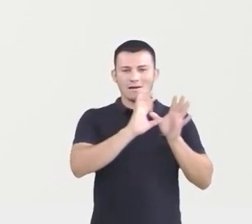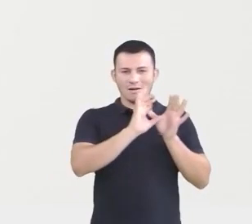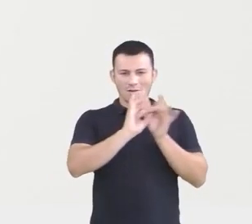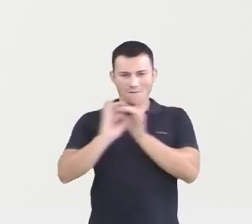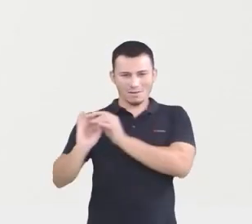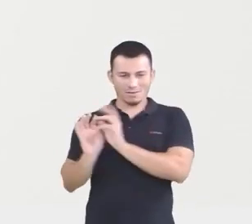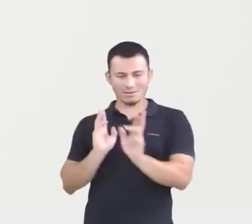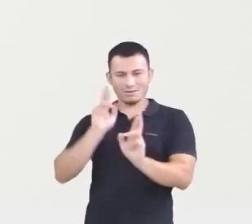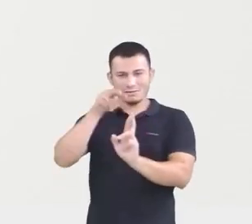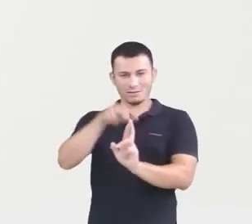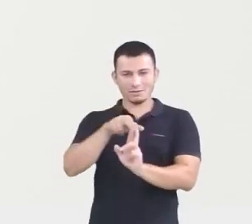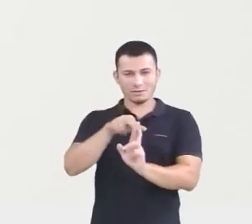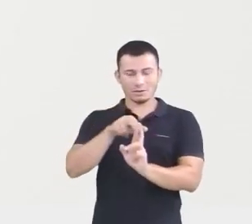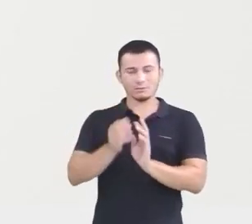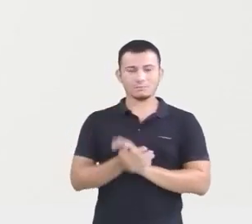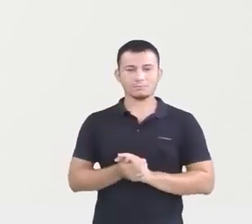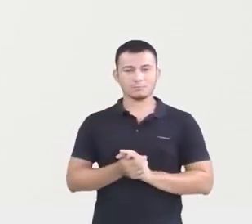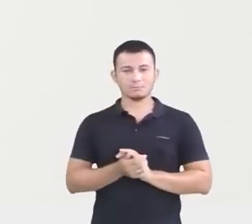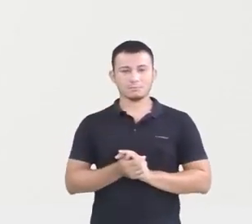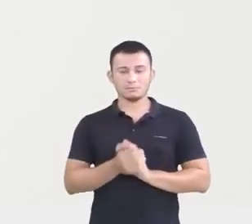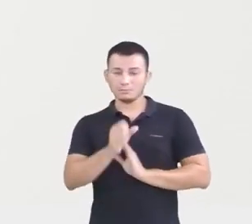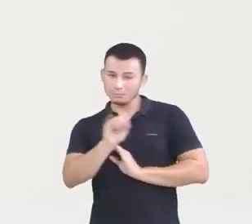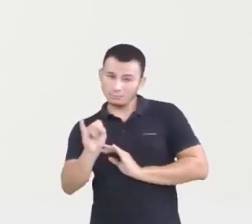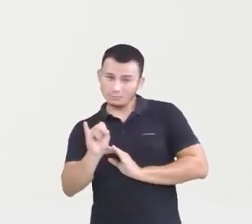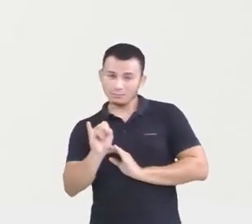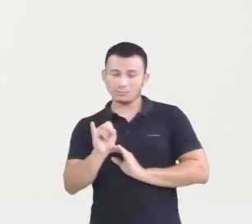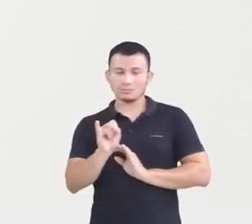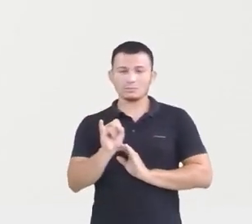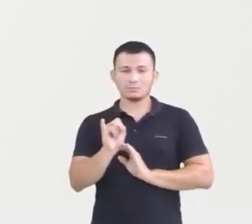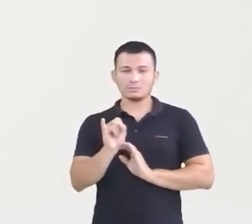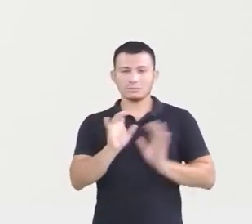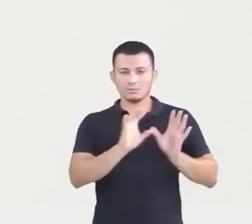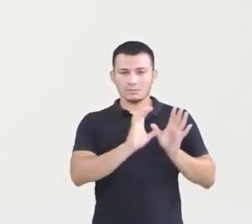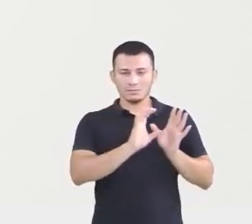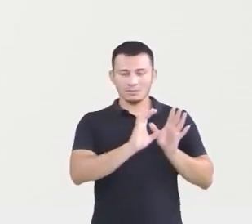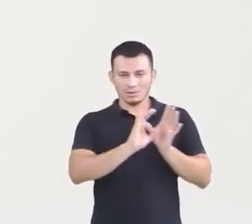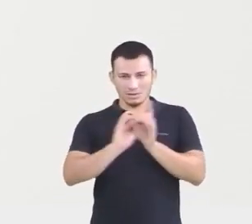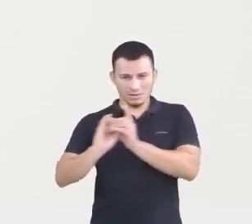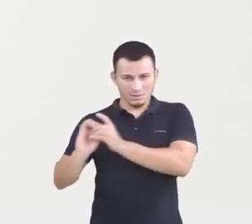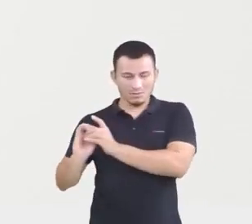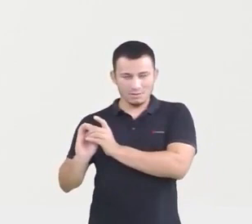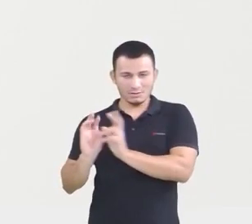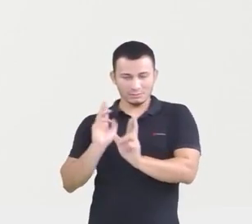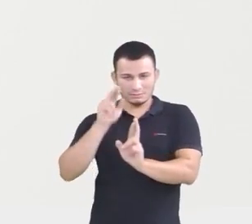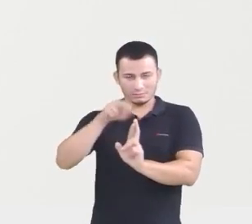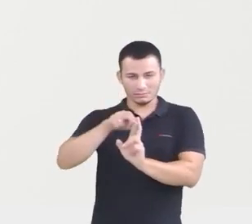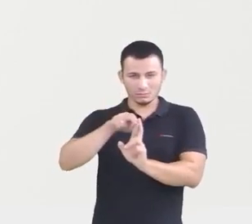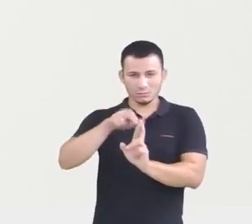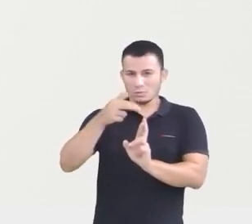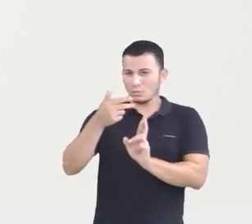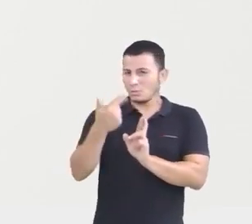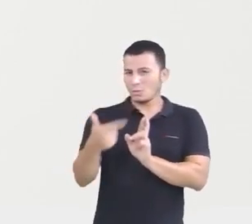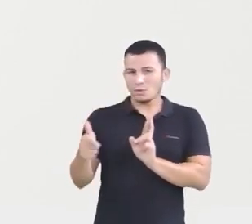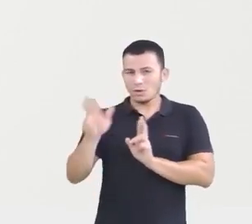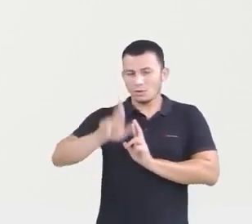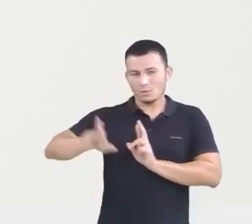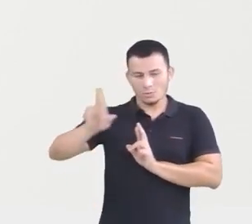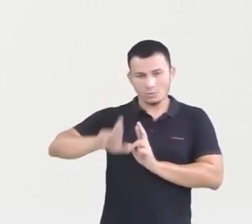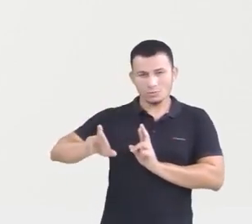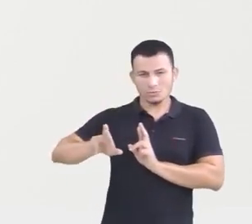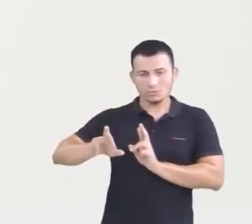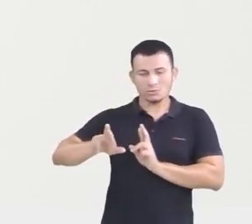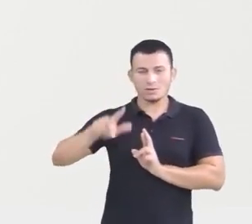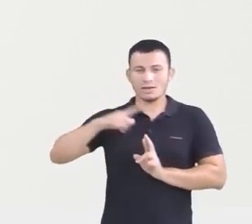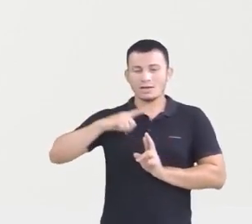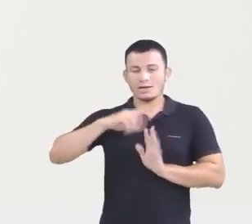os elementos de coesão referencial, que foi o que a gente acabou de ver, não tivessem sido usados, teríamos